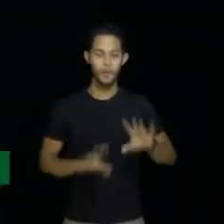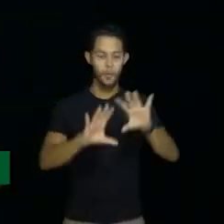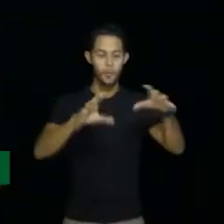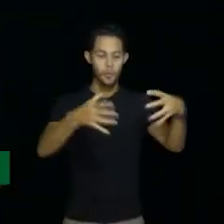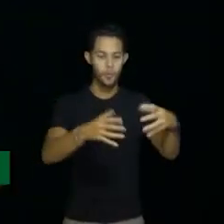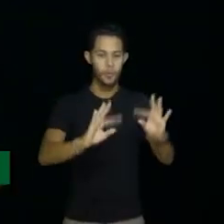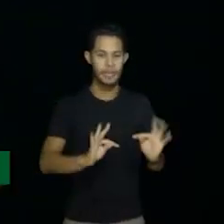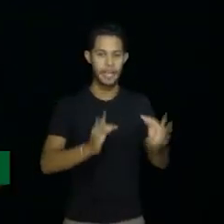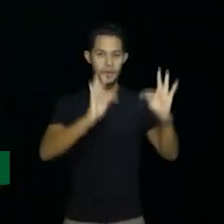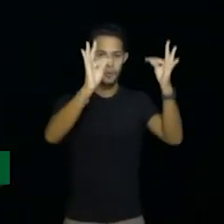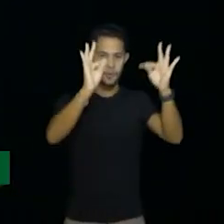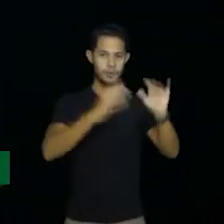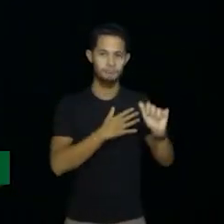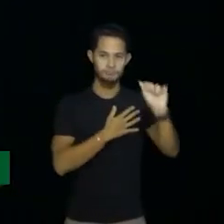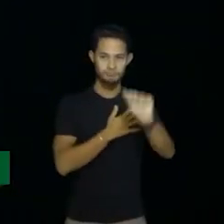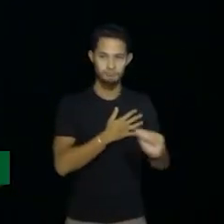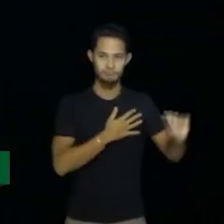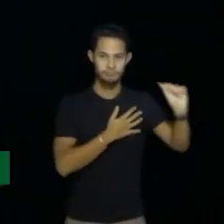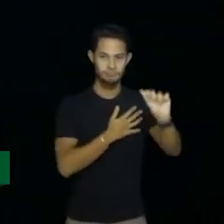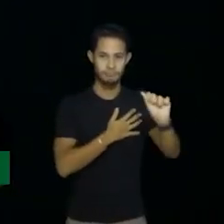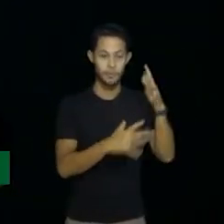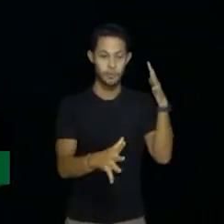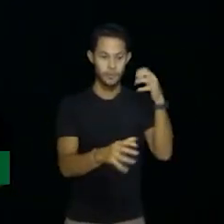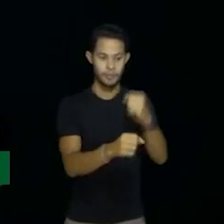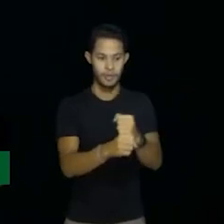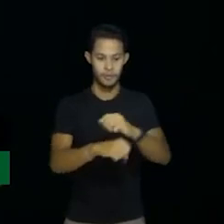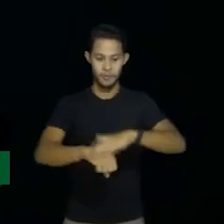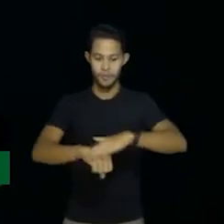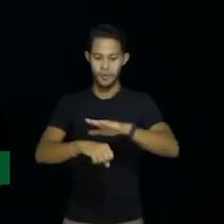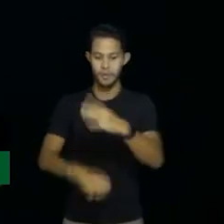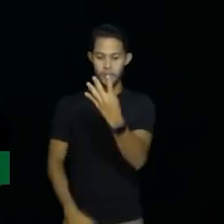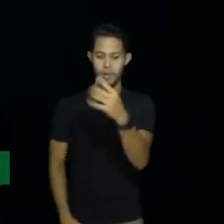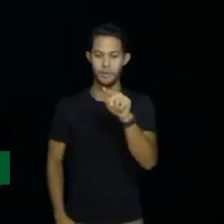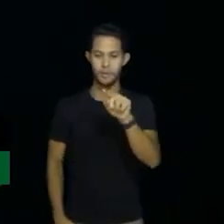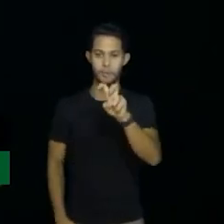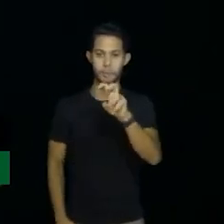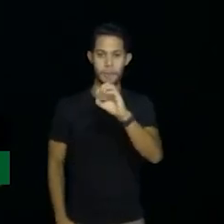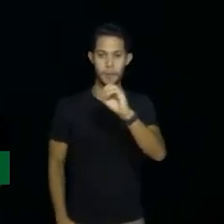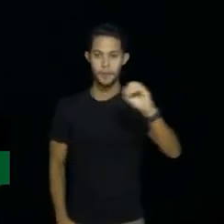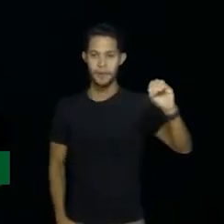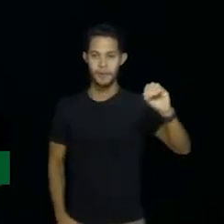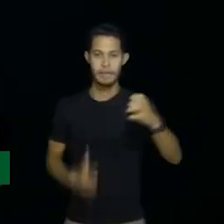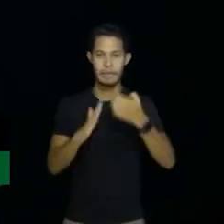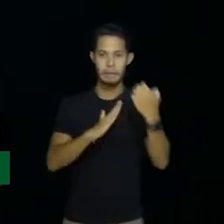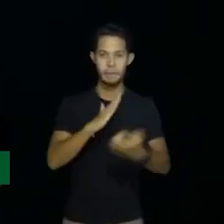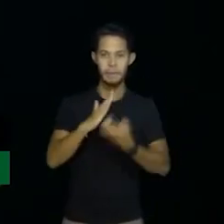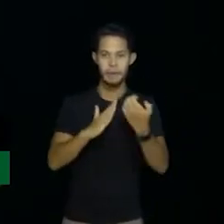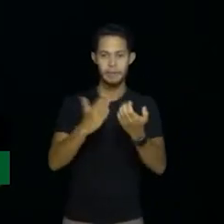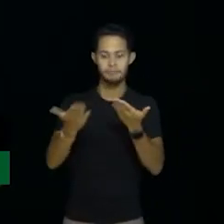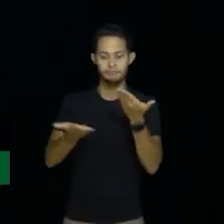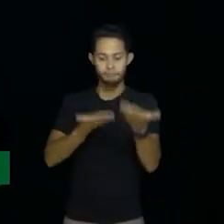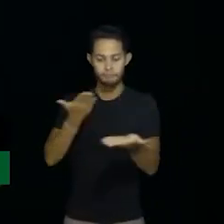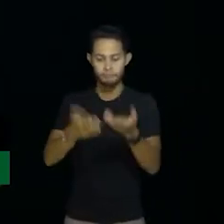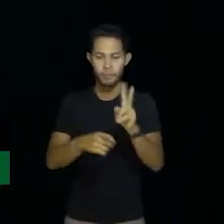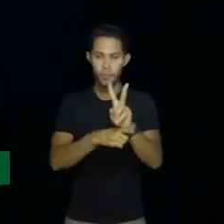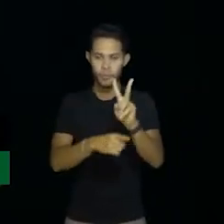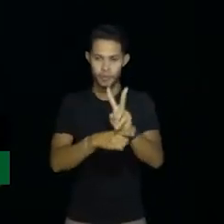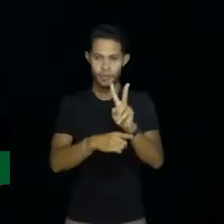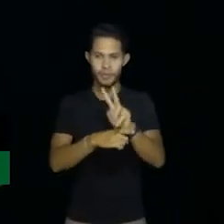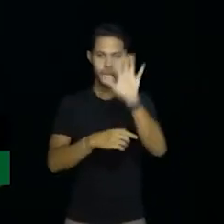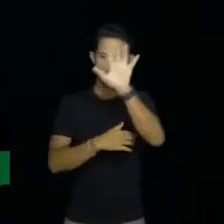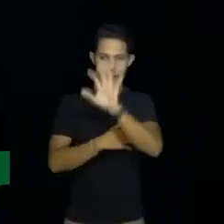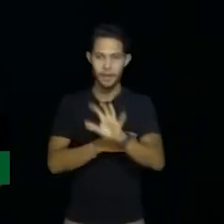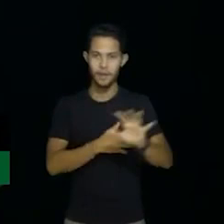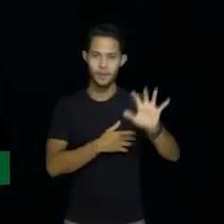Europeu. Nós somos mais de 4.500 empresas que são cuidadas pela ANVI, pela região da ANVI,